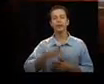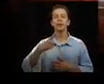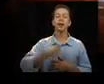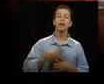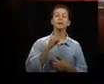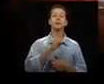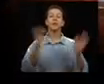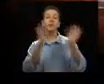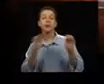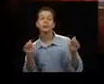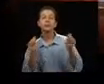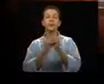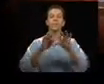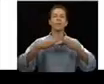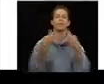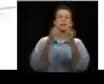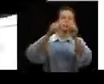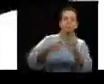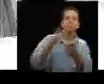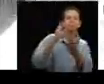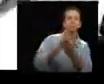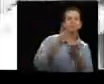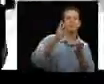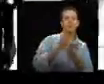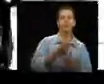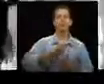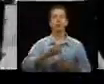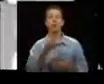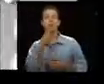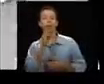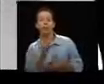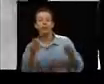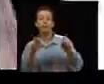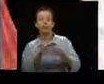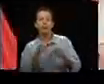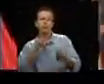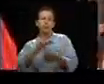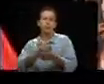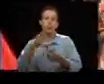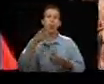É feliz quem mantém ela, que eu gosto de definir também.